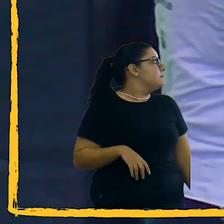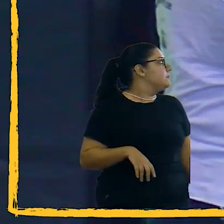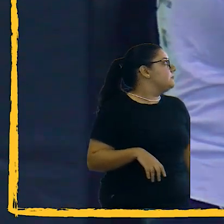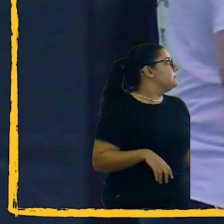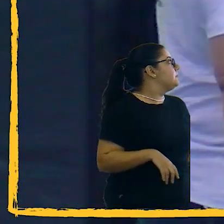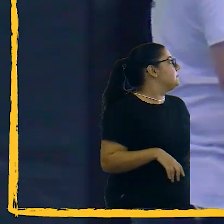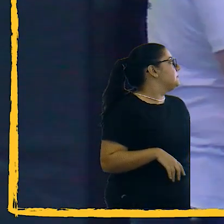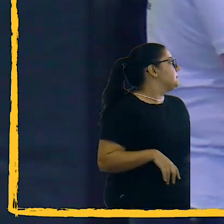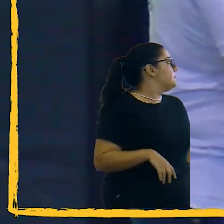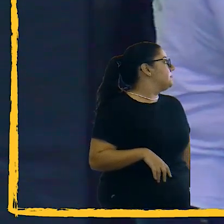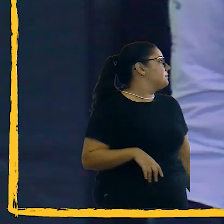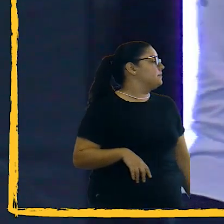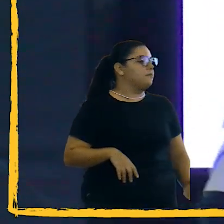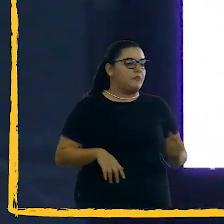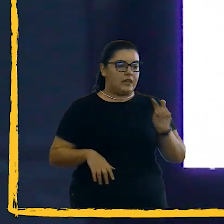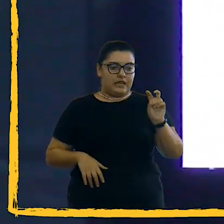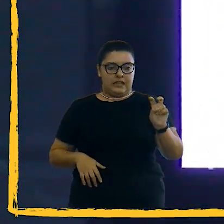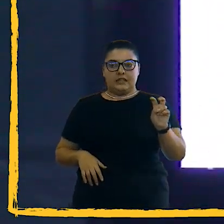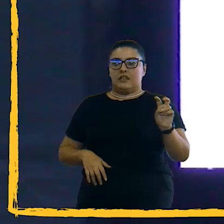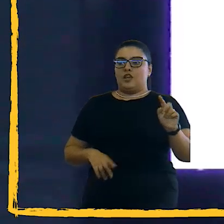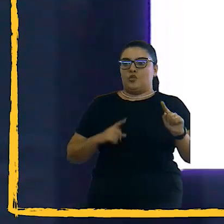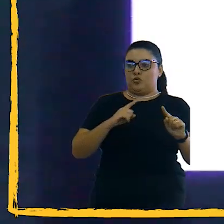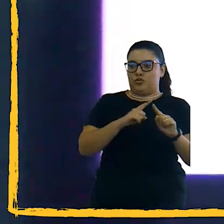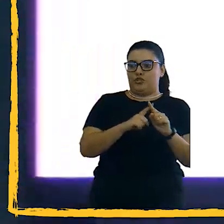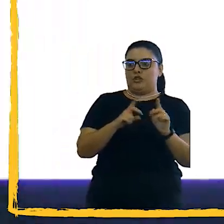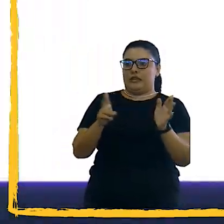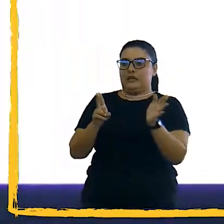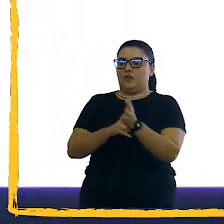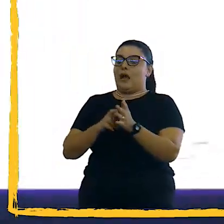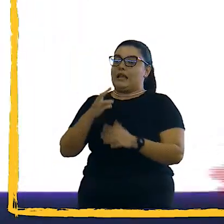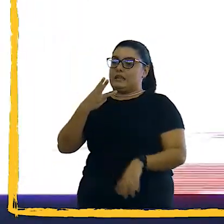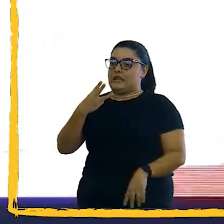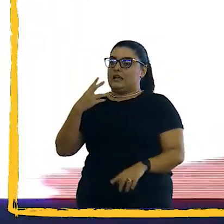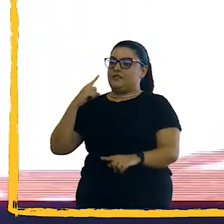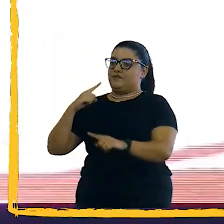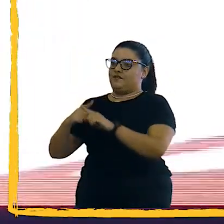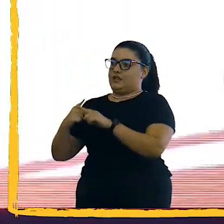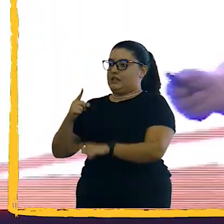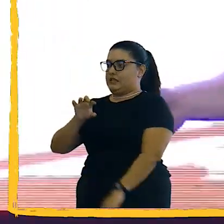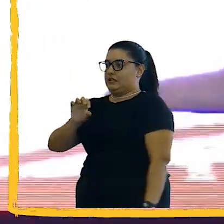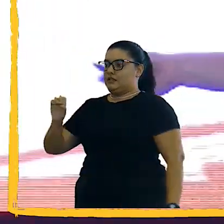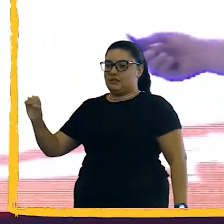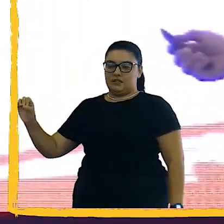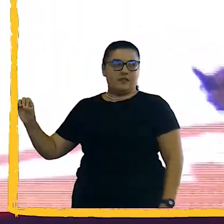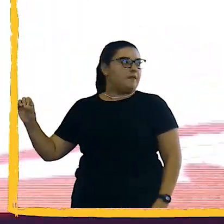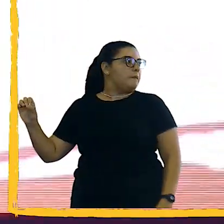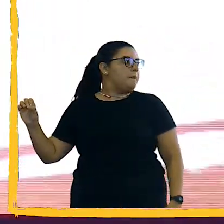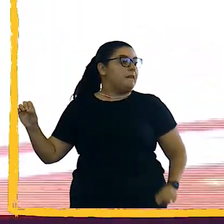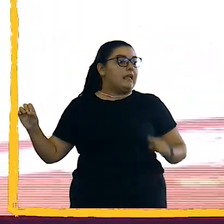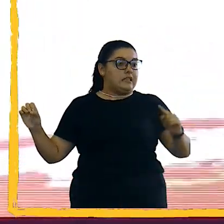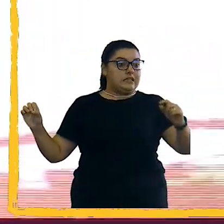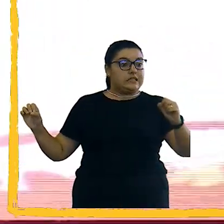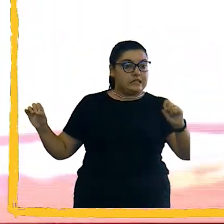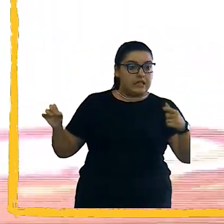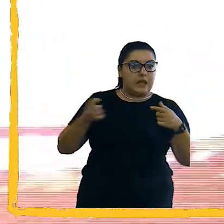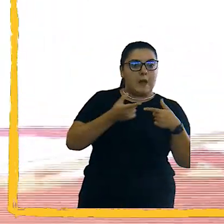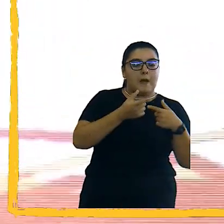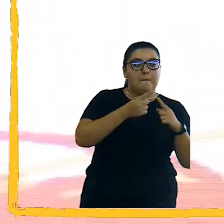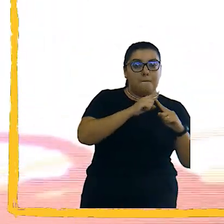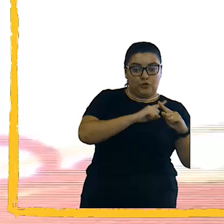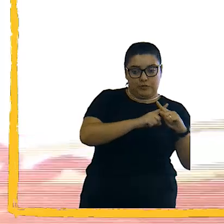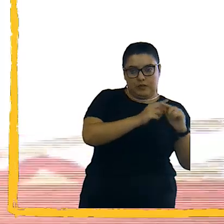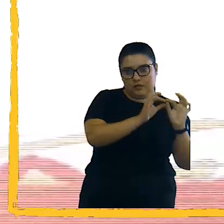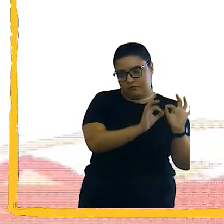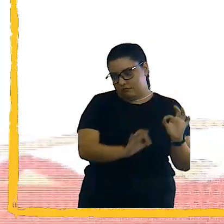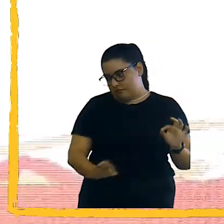galera 5x = 3 x 100 tudo que multiplica passa dividindo aí você